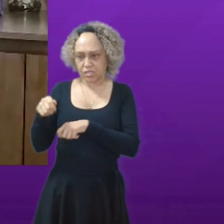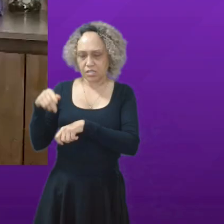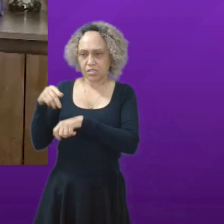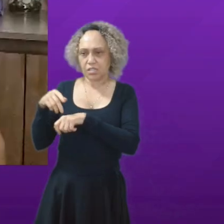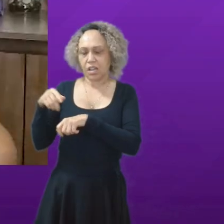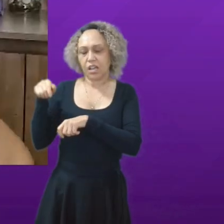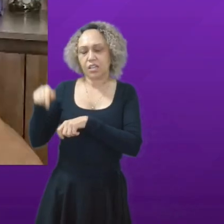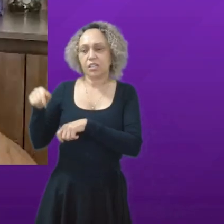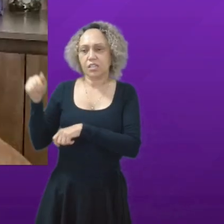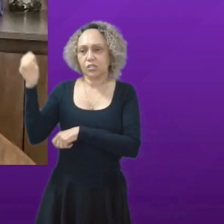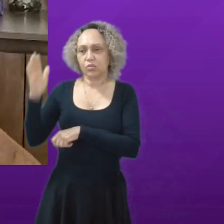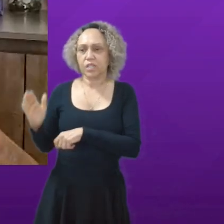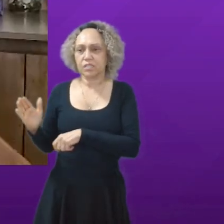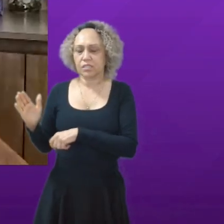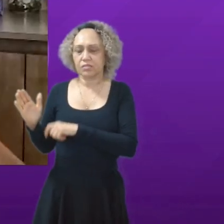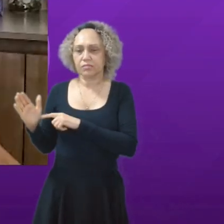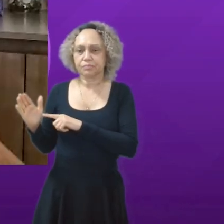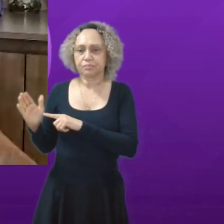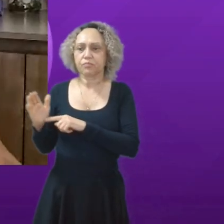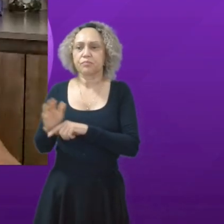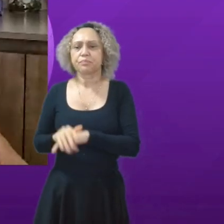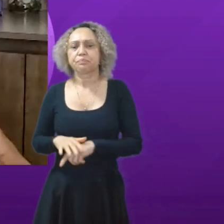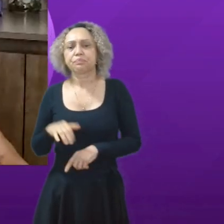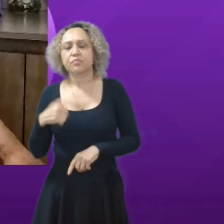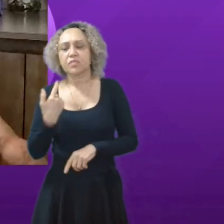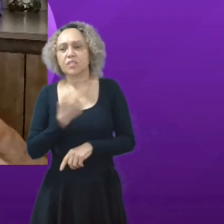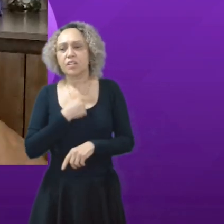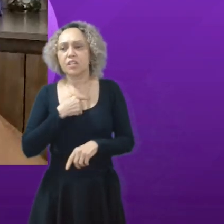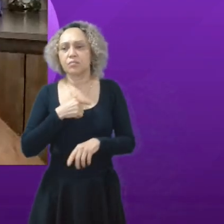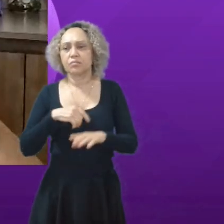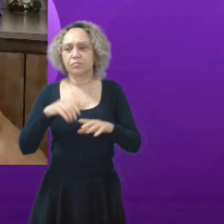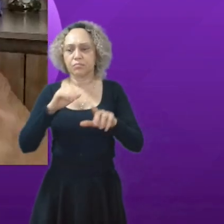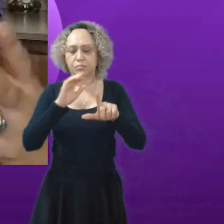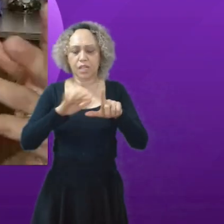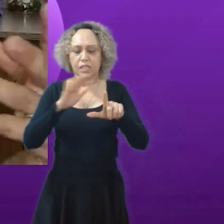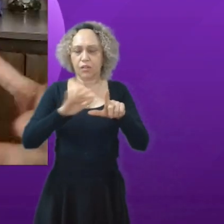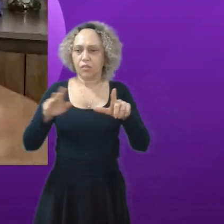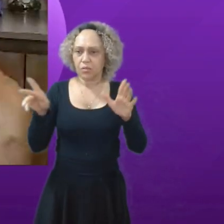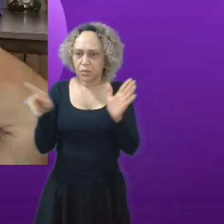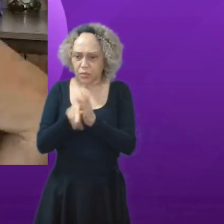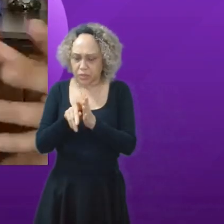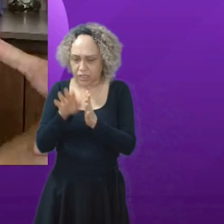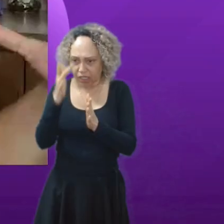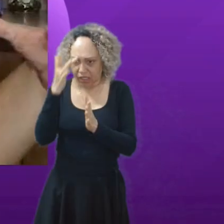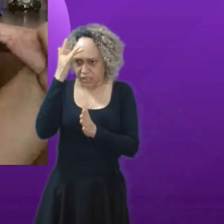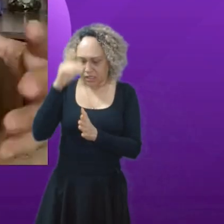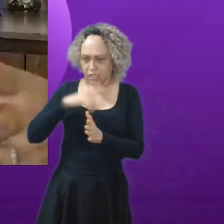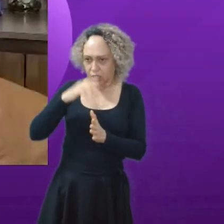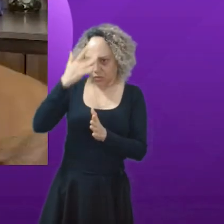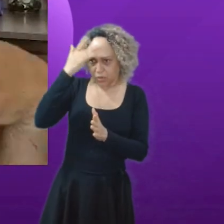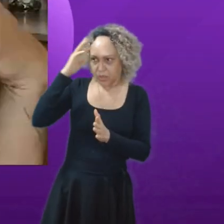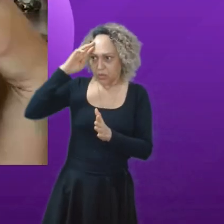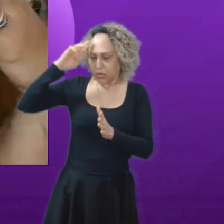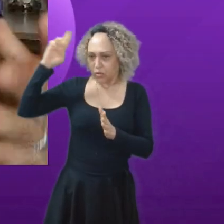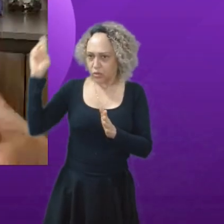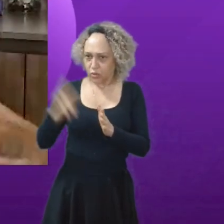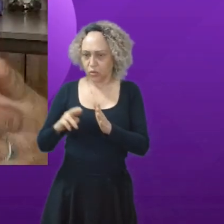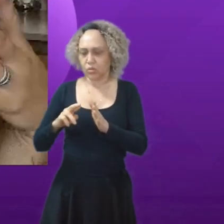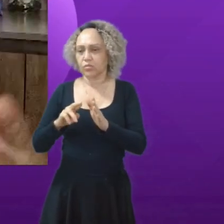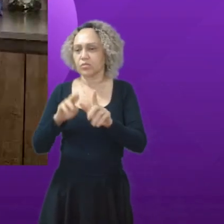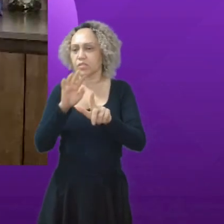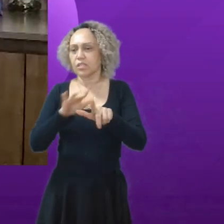plataformas proprietárias, significa que ela tem um dono. Esse dono ele vai tentando, principalmente